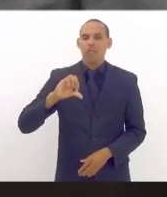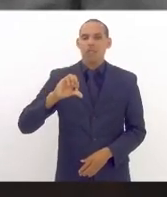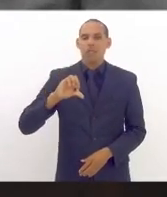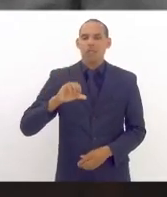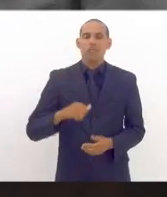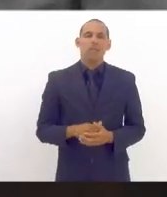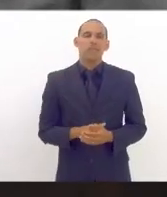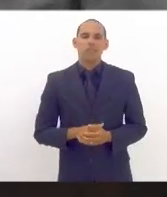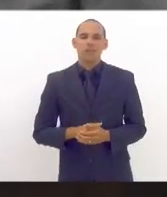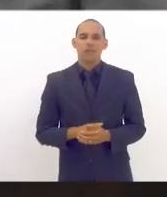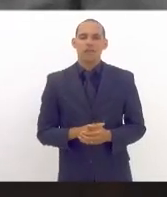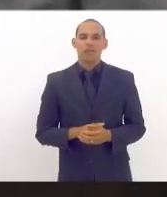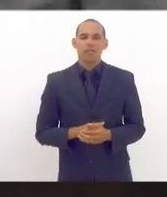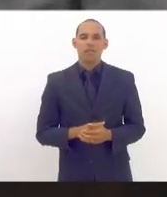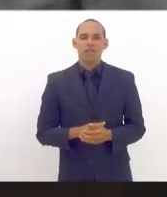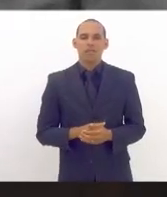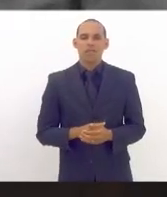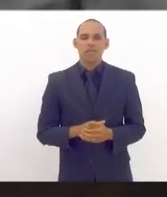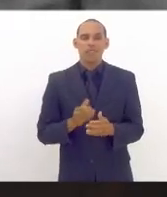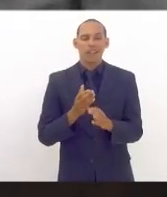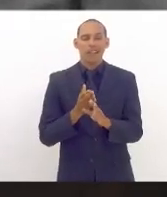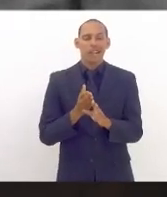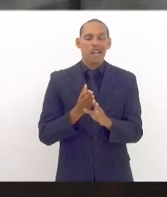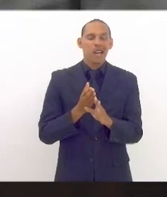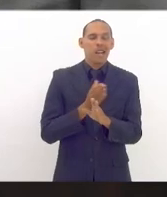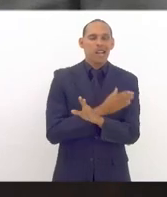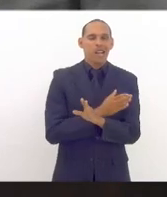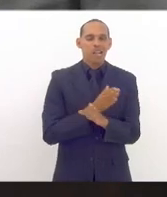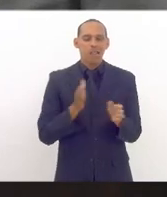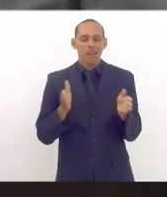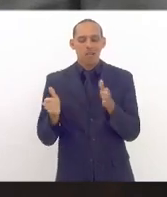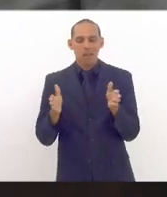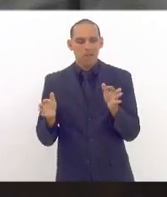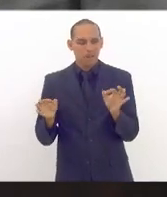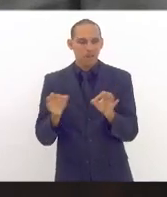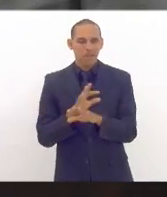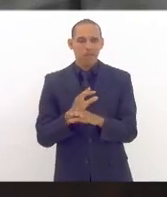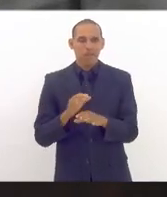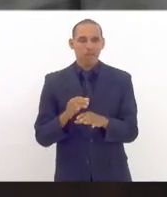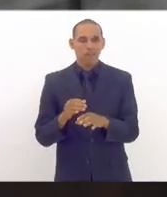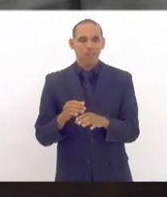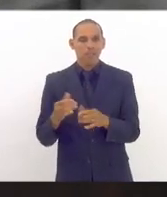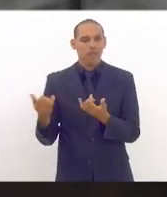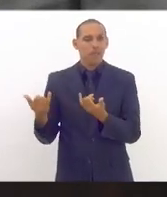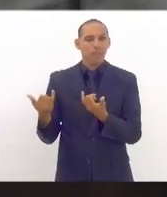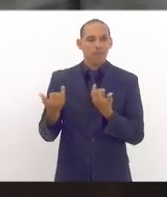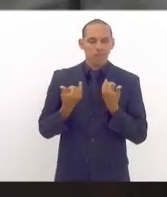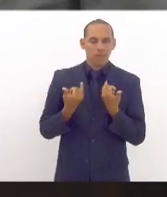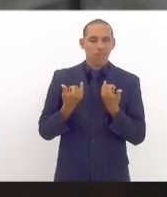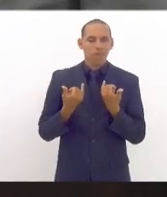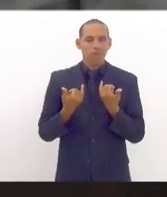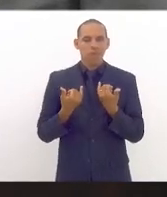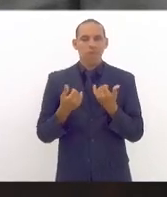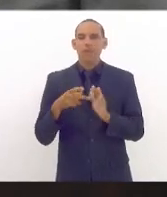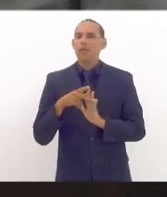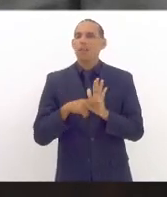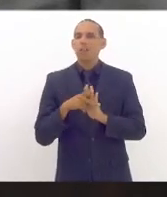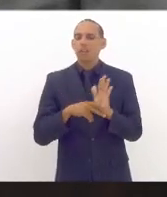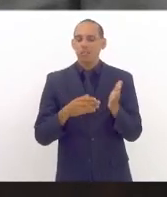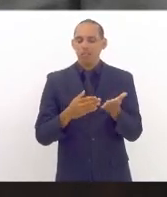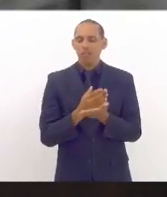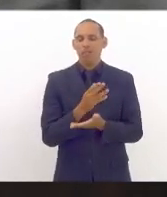na véspera de espiral o prazo Recebemos a comunicação que o projeto de lei a ser